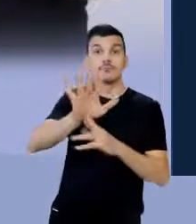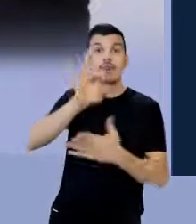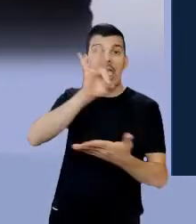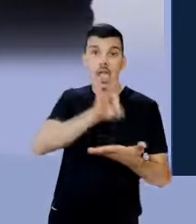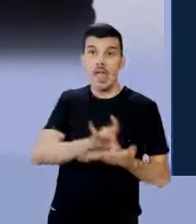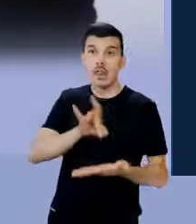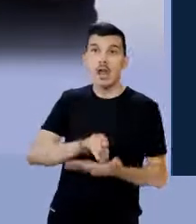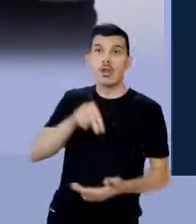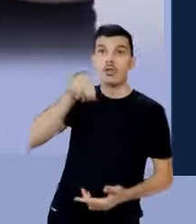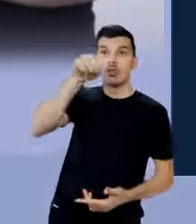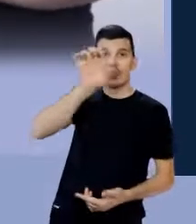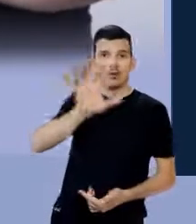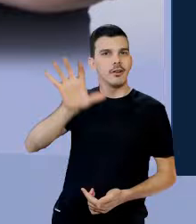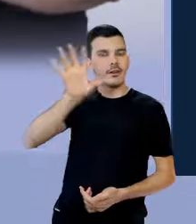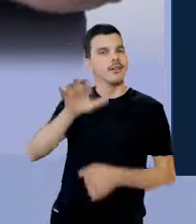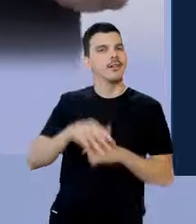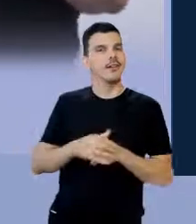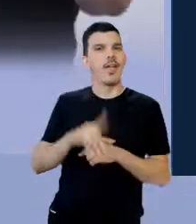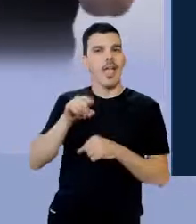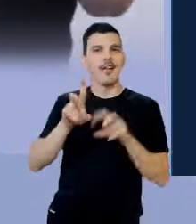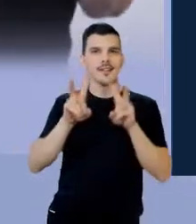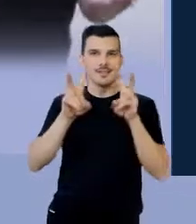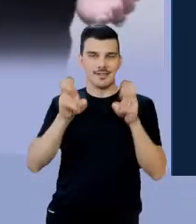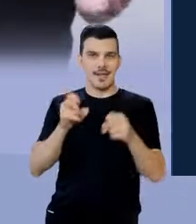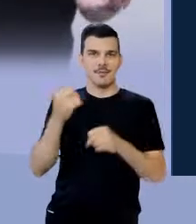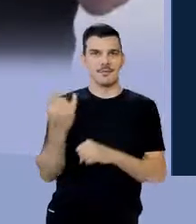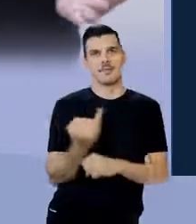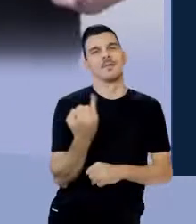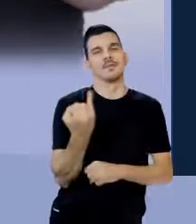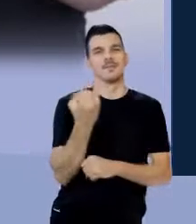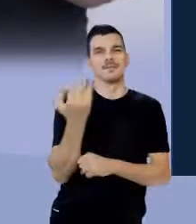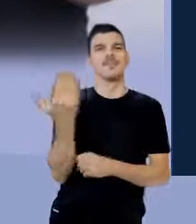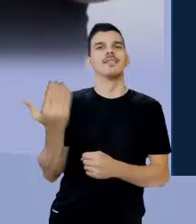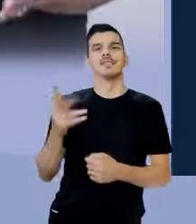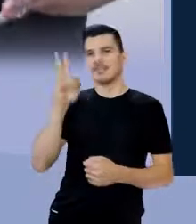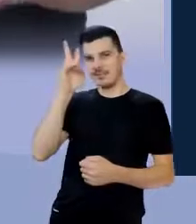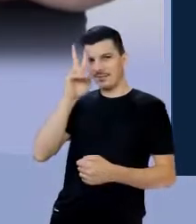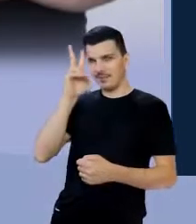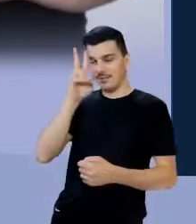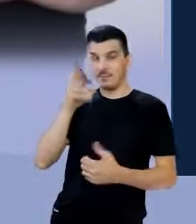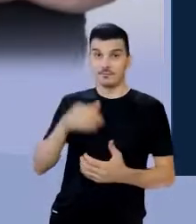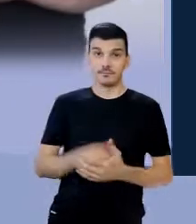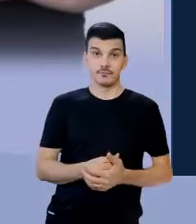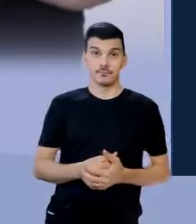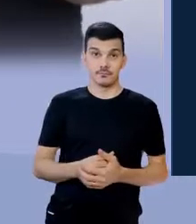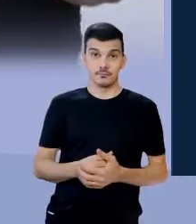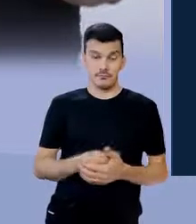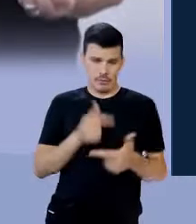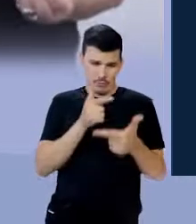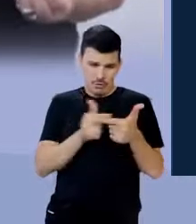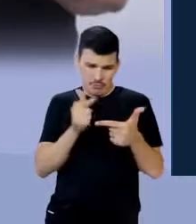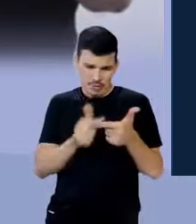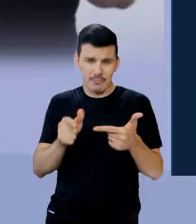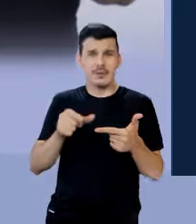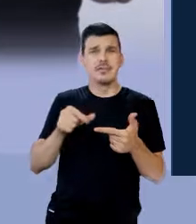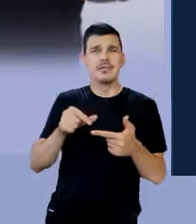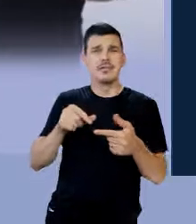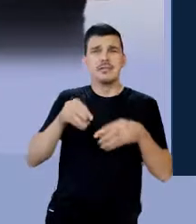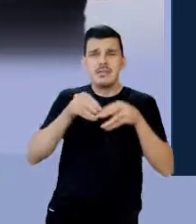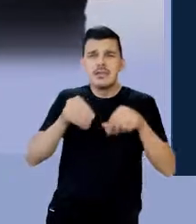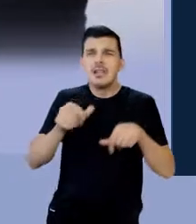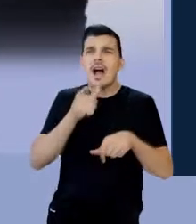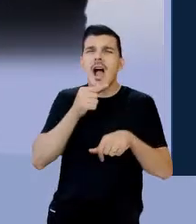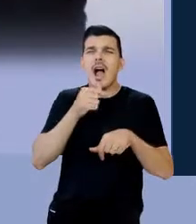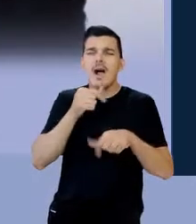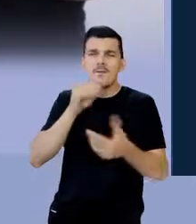da realidade nordestina será tema fundamental das histórias. Problemas, a